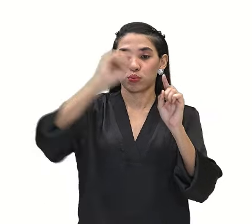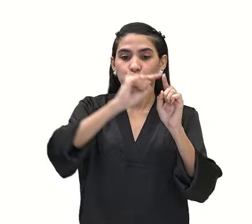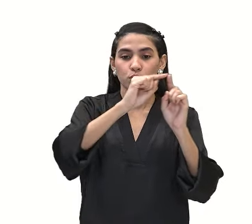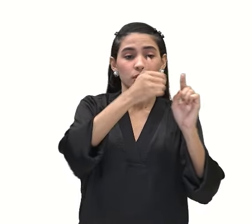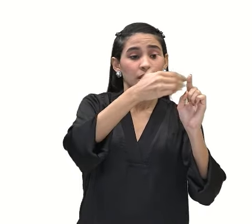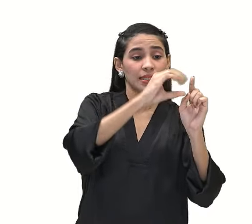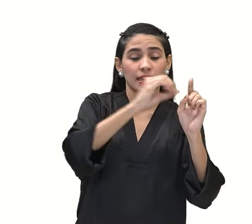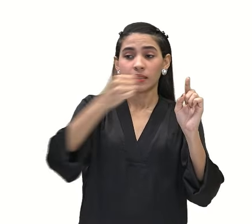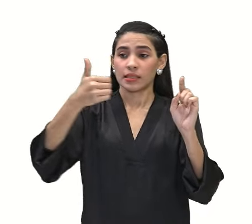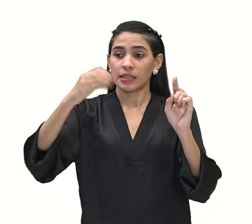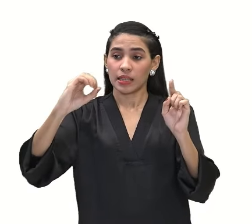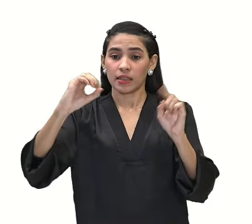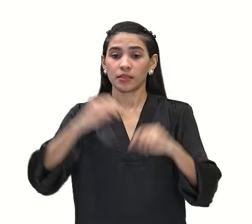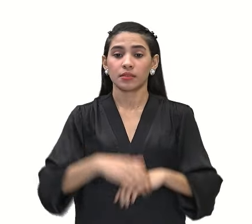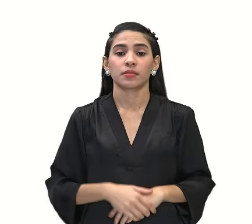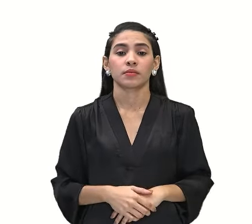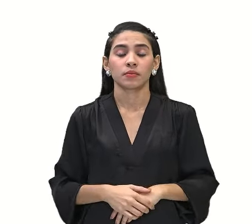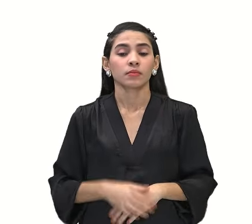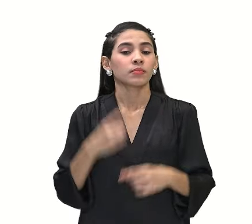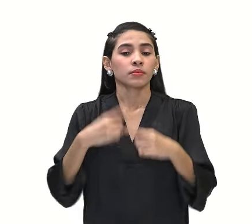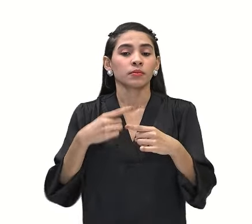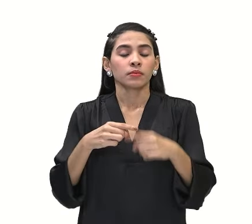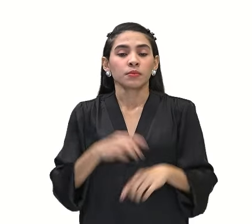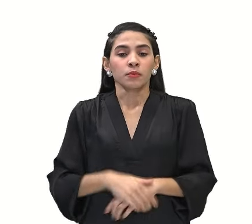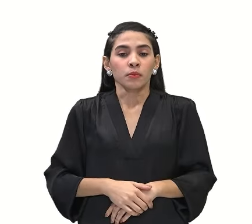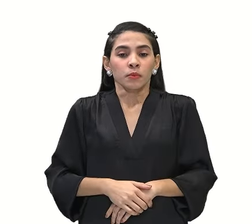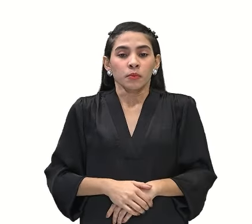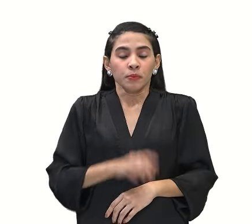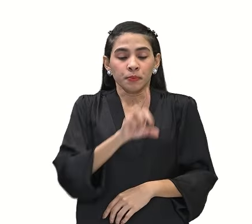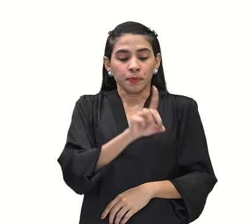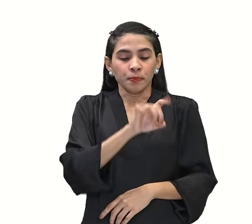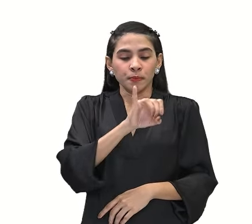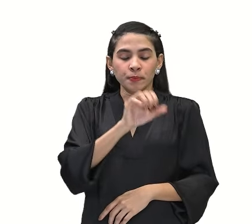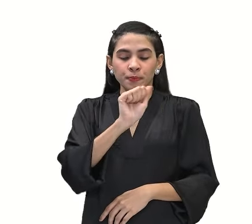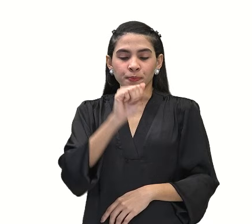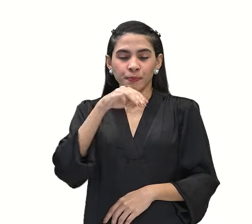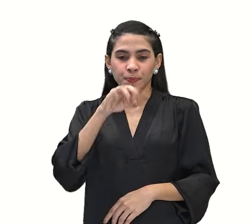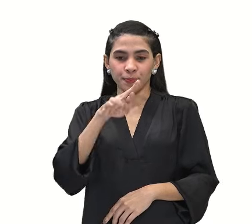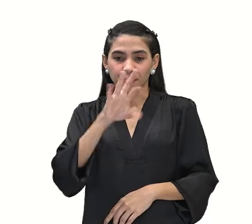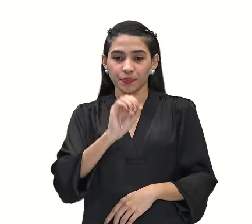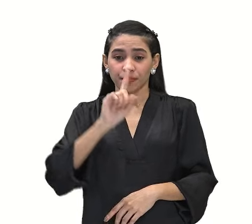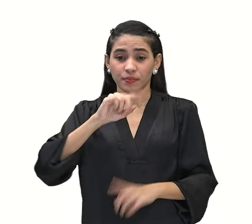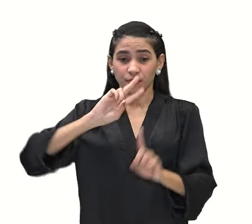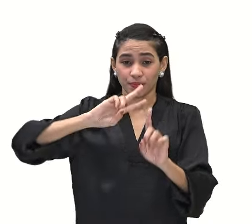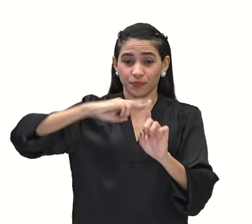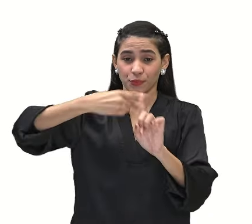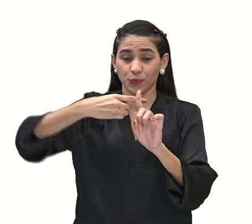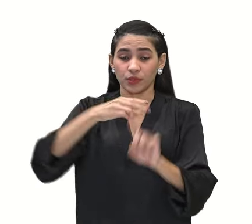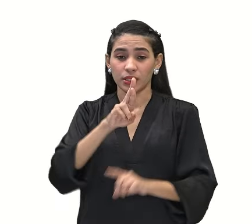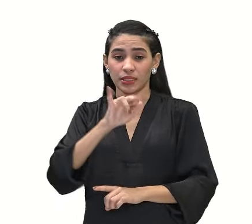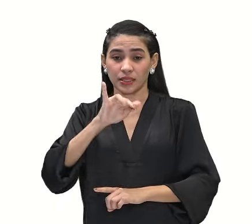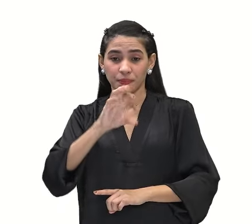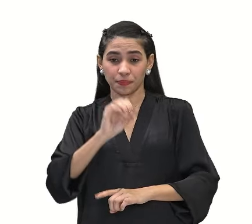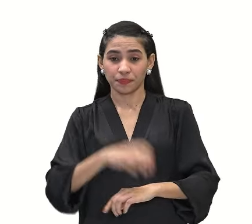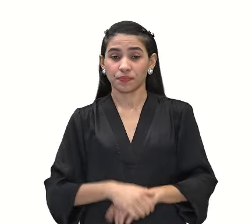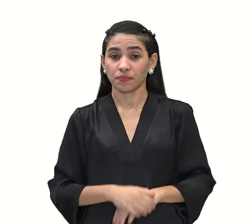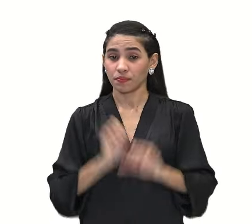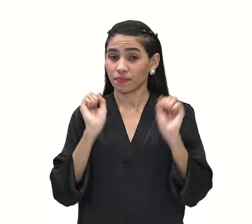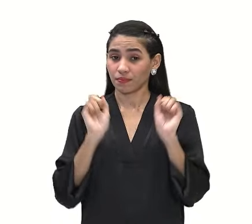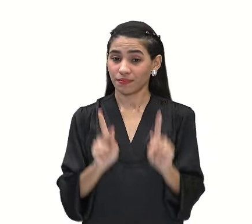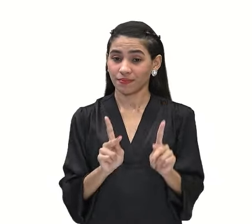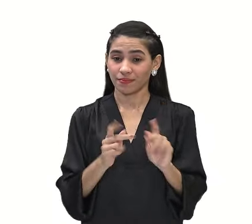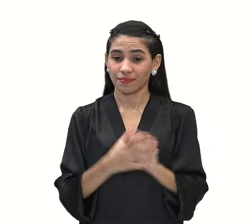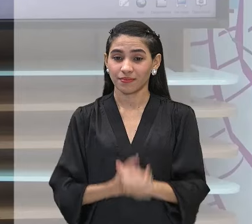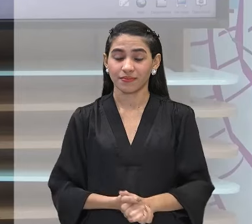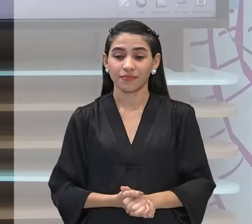por quê Porque o diâmetro ele é duas vezes o raio Beleza meu povo